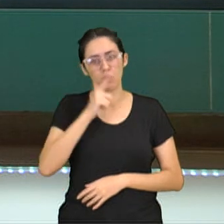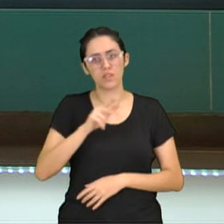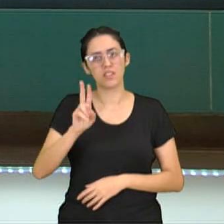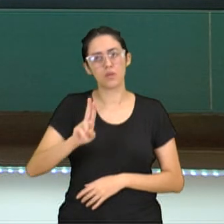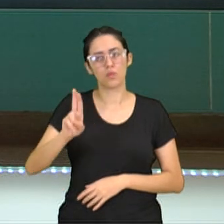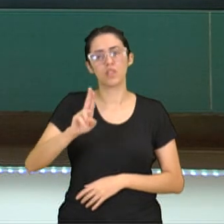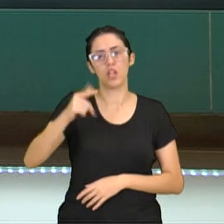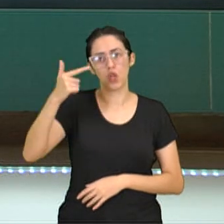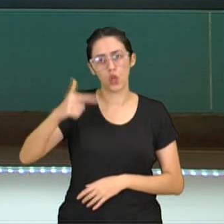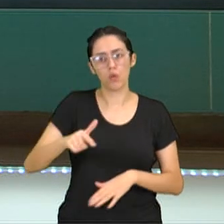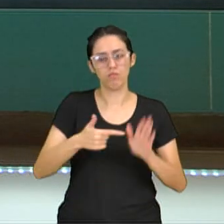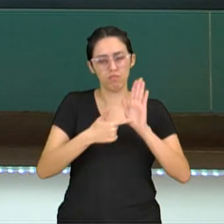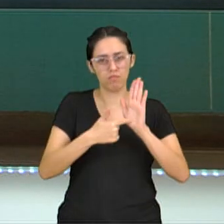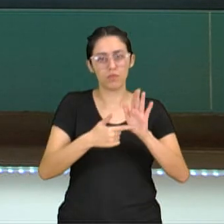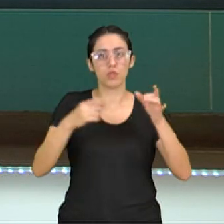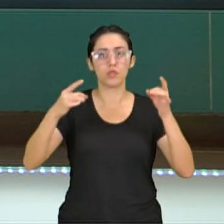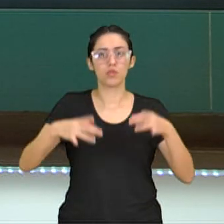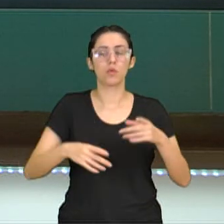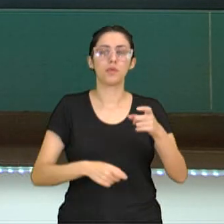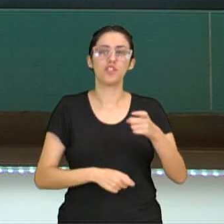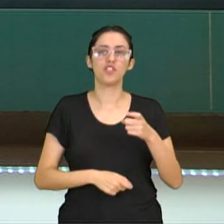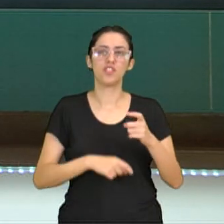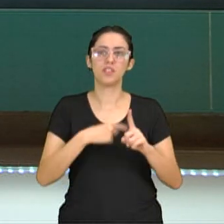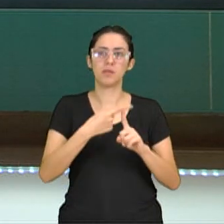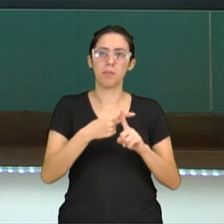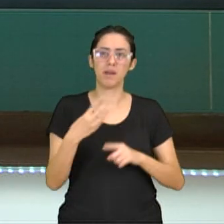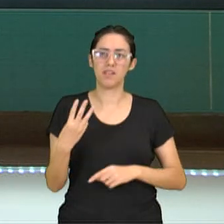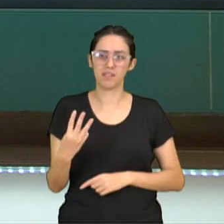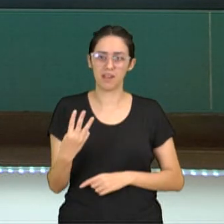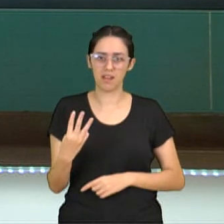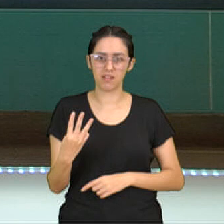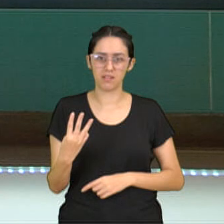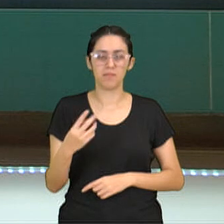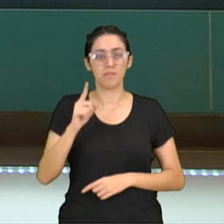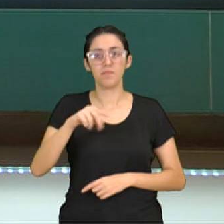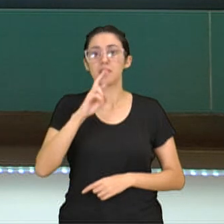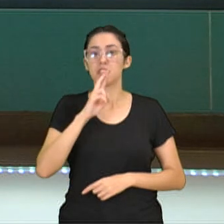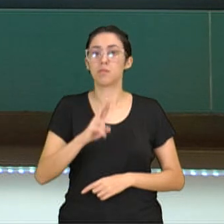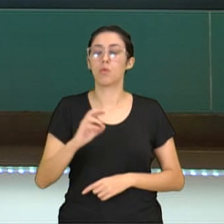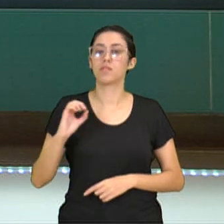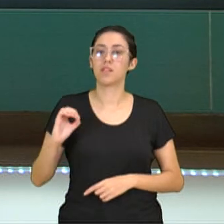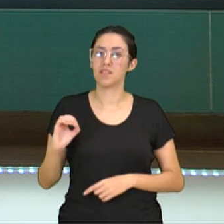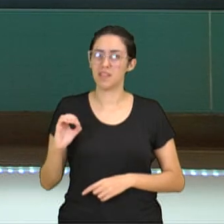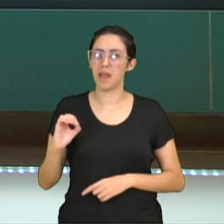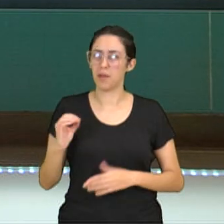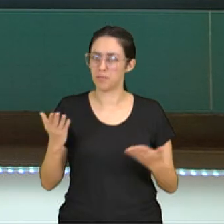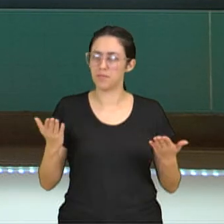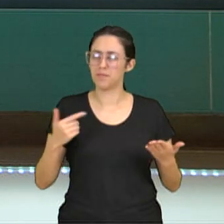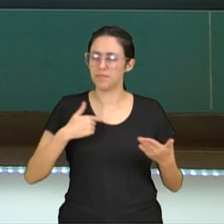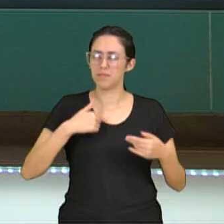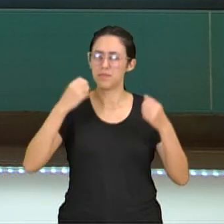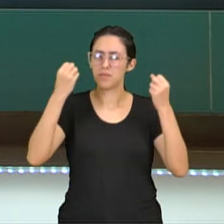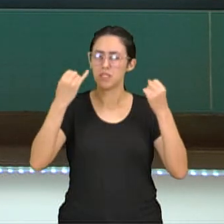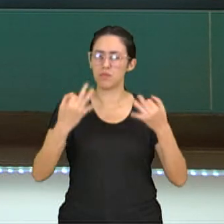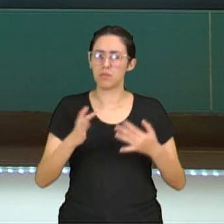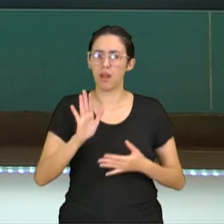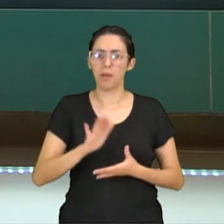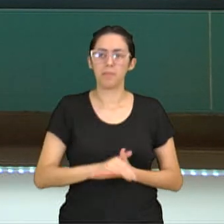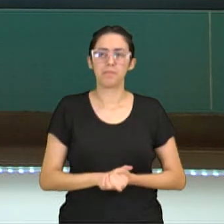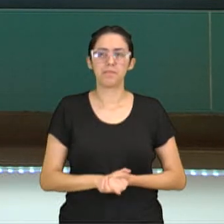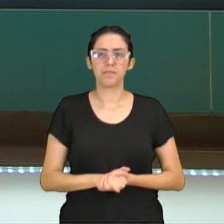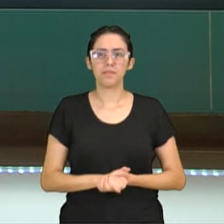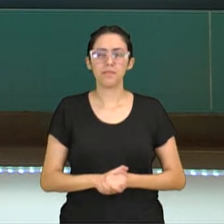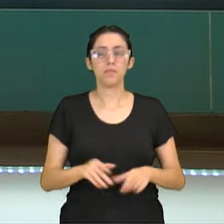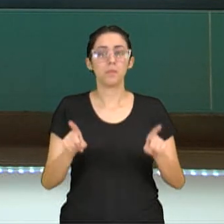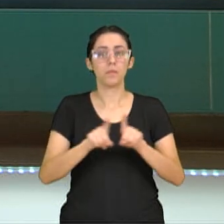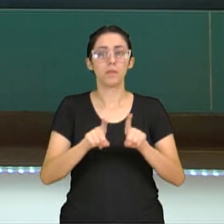em evidência, sobrando x mais 3. Transformei num produto que dá zero. Eu já te explico onde é que chega tudo isso. E